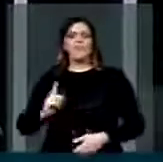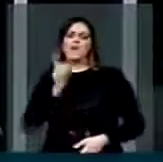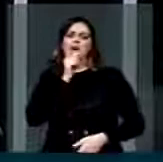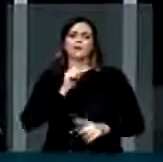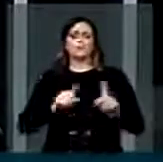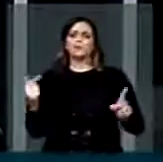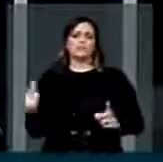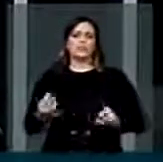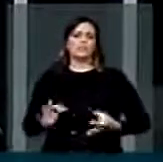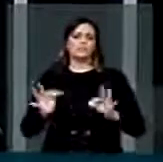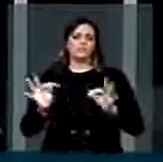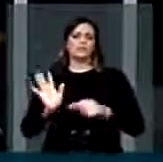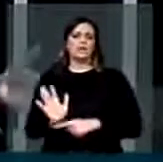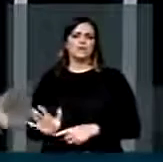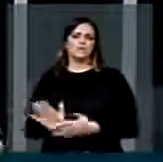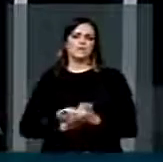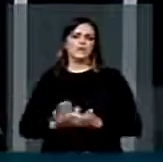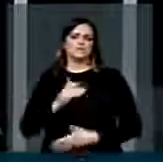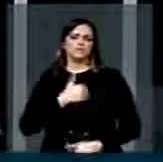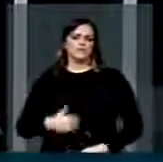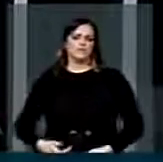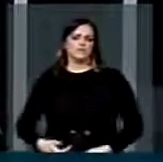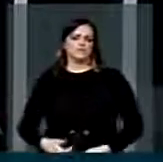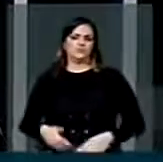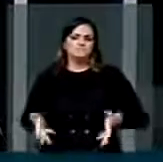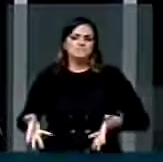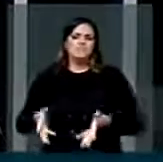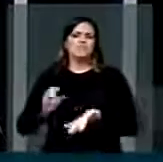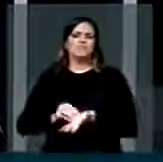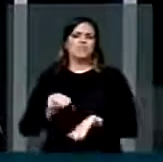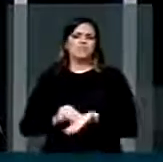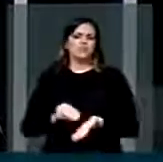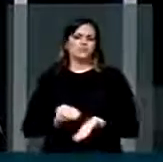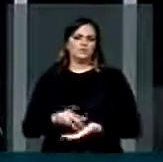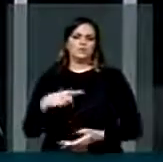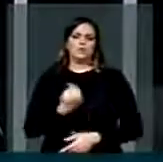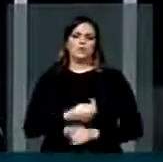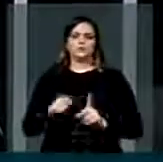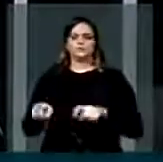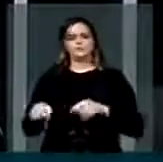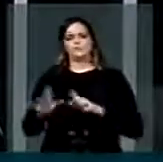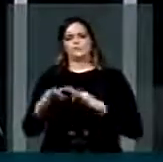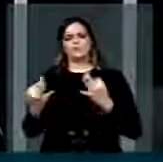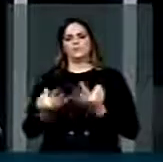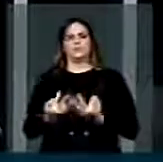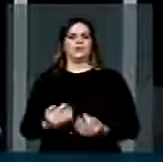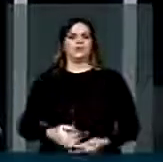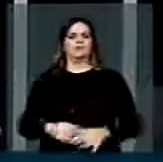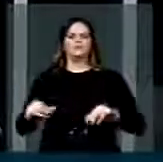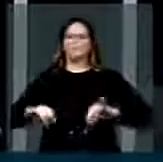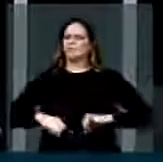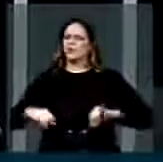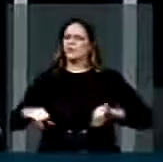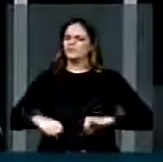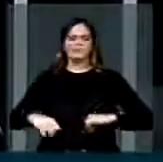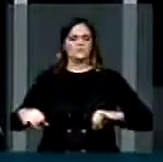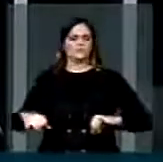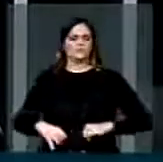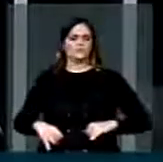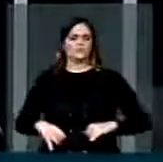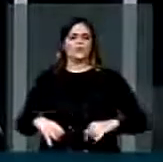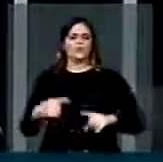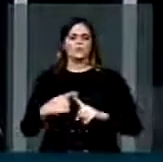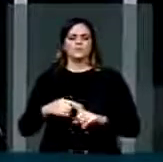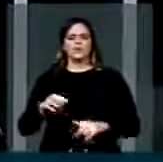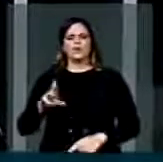dá tecnologia, não dá conhecimento, a nossa agricultura familiar no Maranhão é sofrida, é baseada na